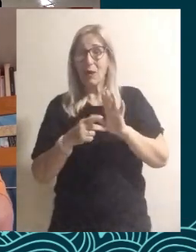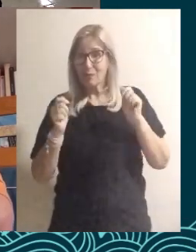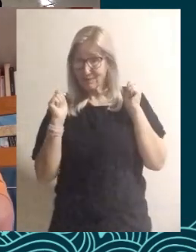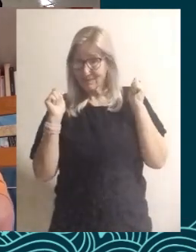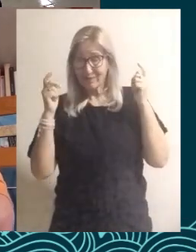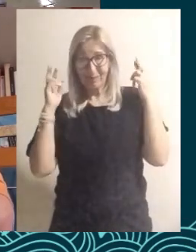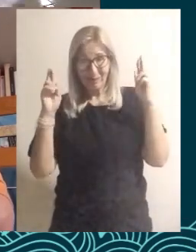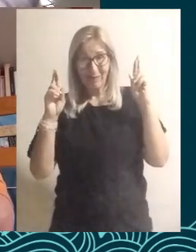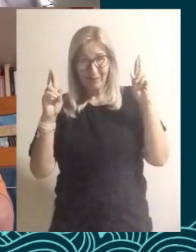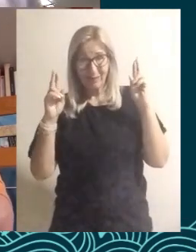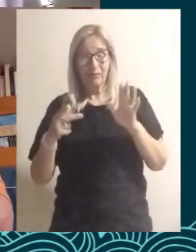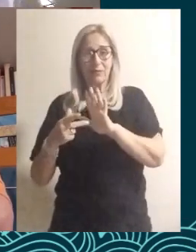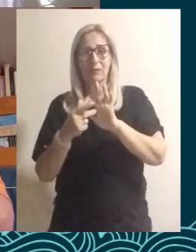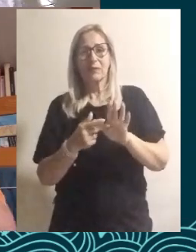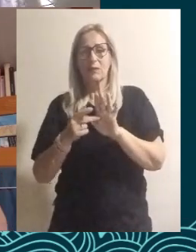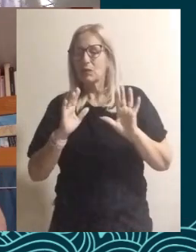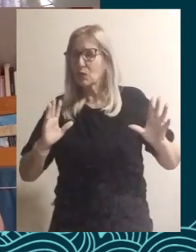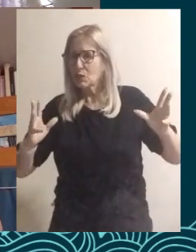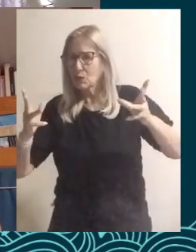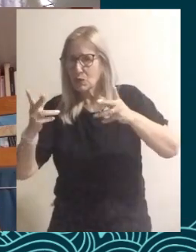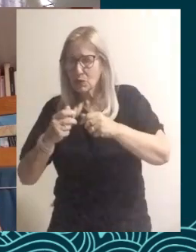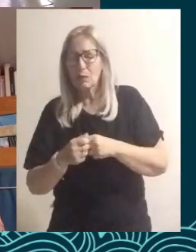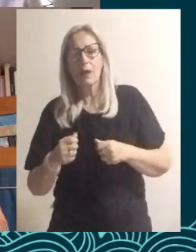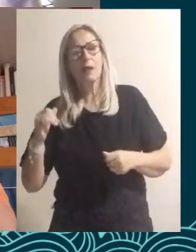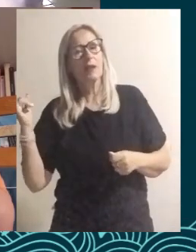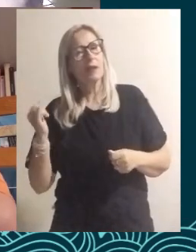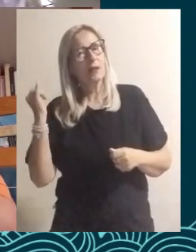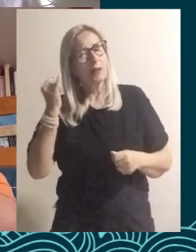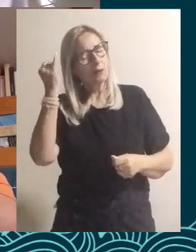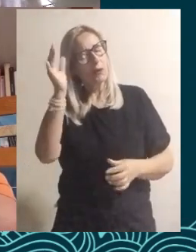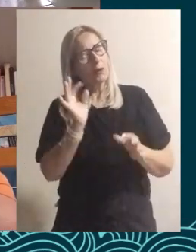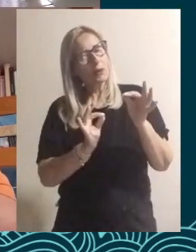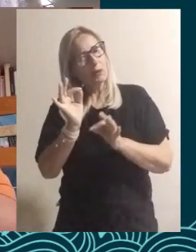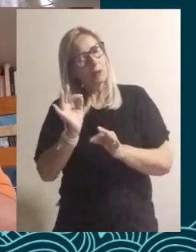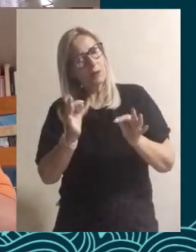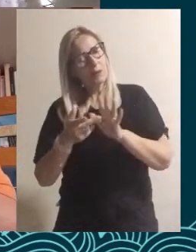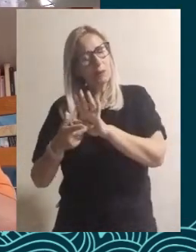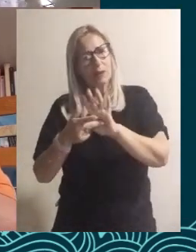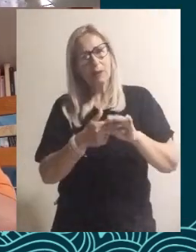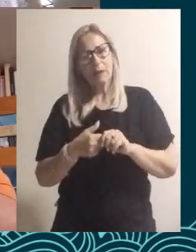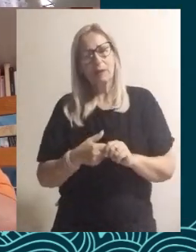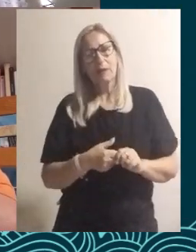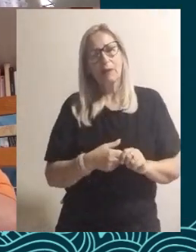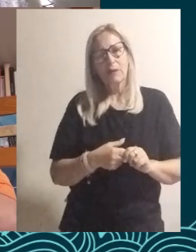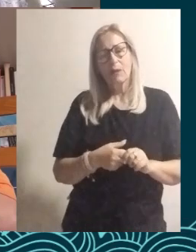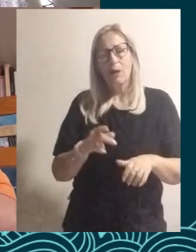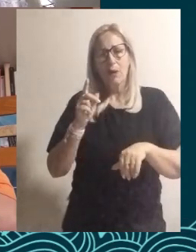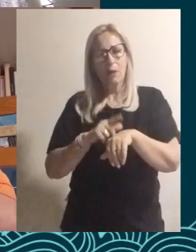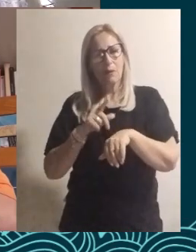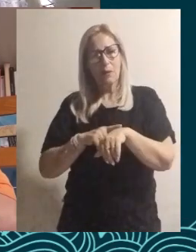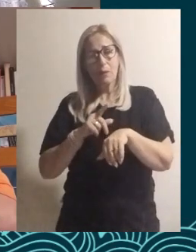no edital. Graças a todo o conjunto da obra, do projeto, mas principalmente a sua participação. Para a